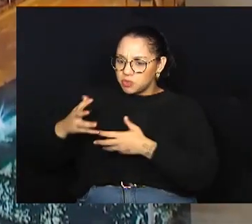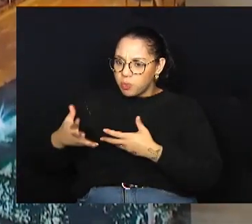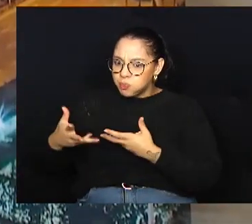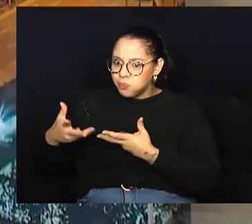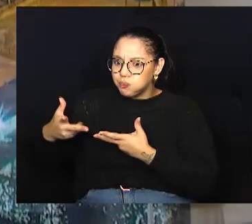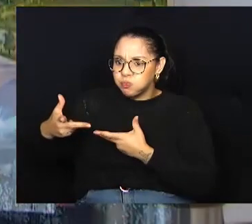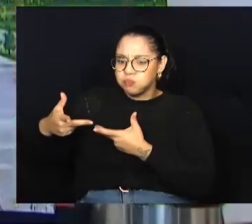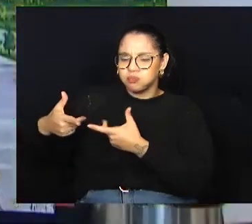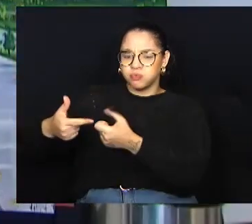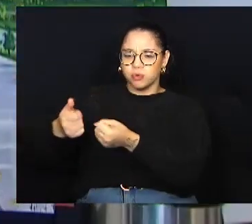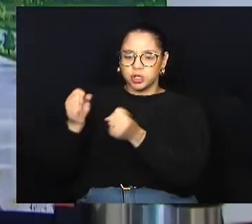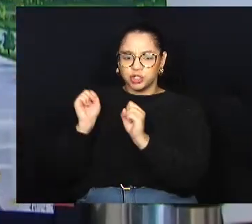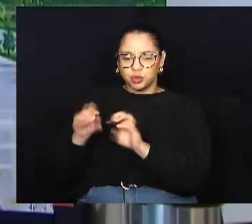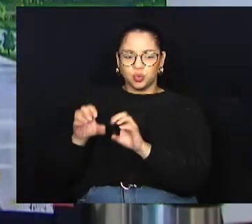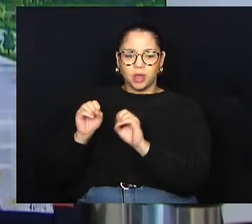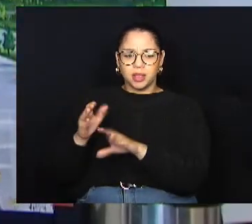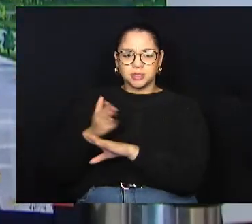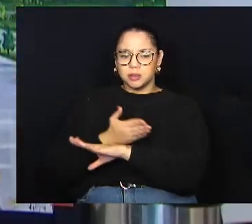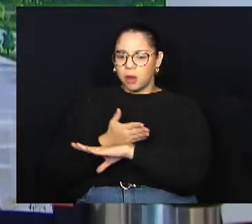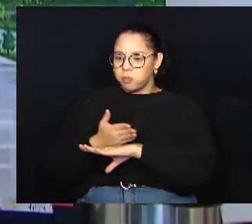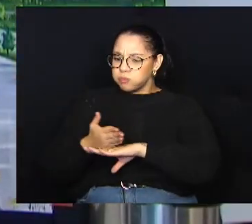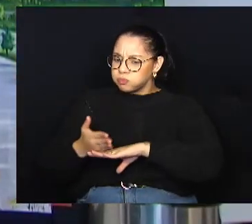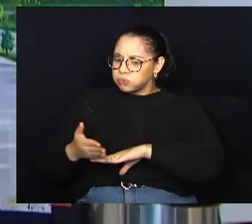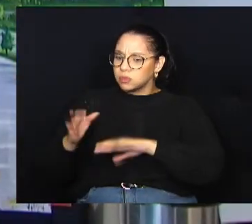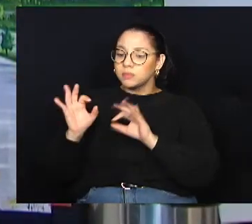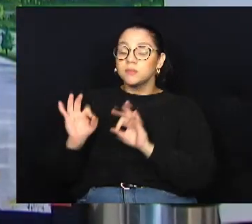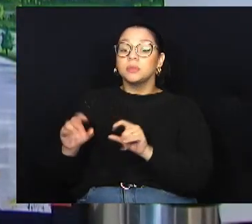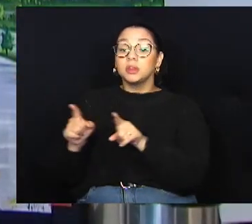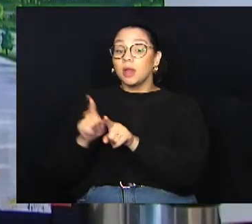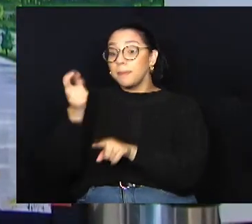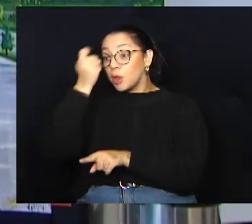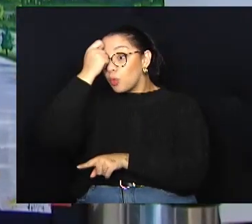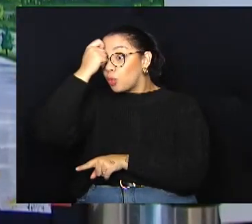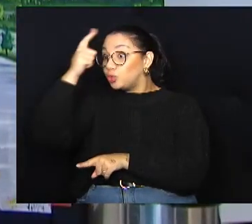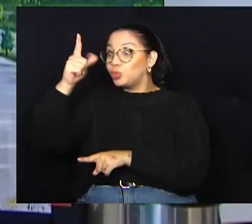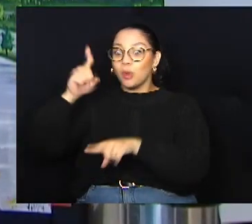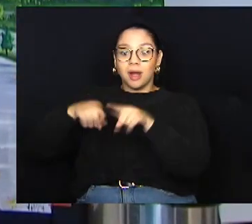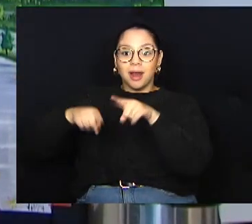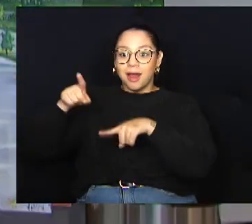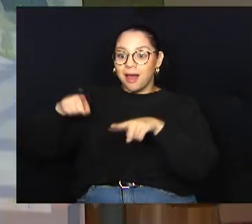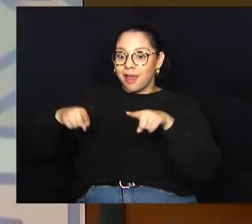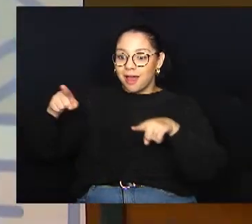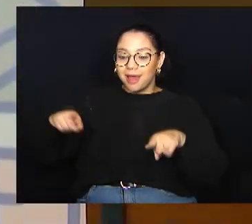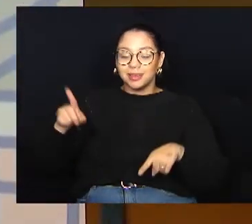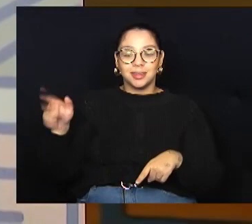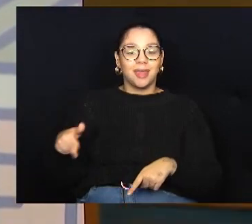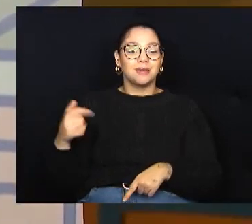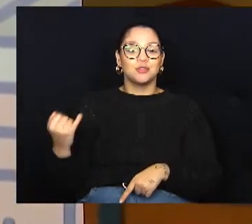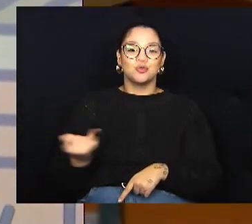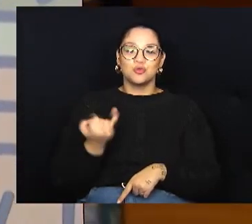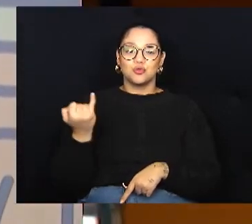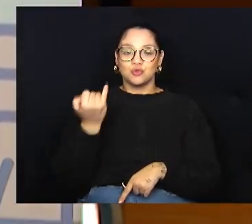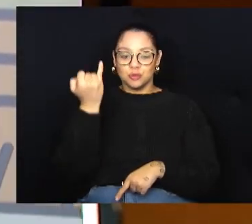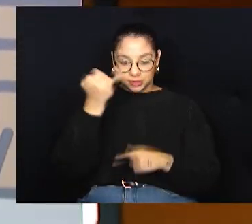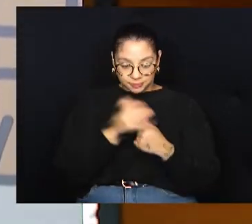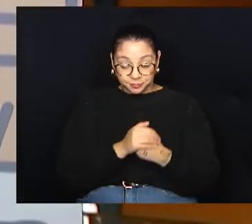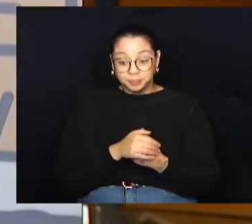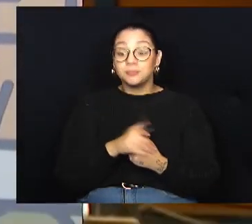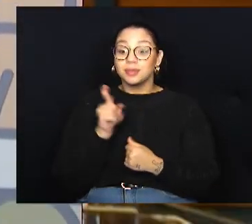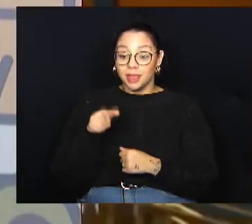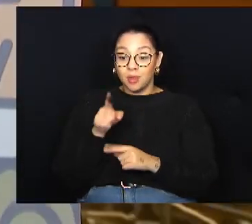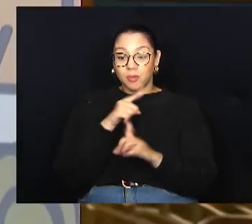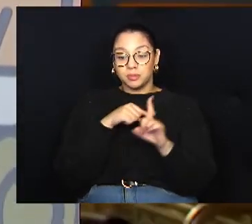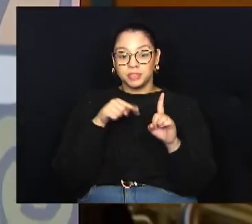de educação e além de uma cultura variada, é riquíssima, extremamente plural. E essa foi a